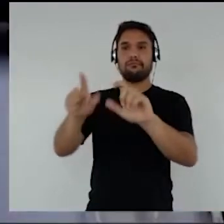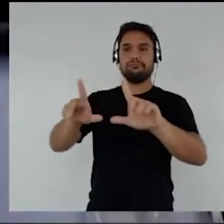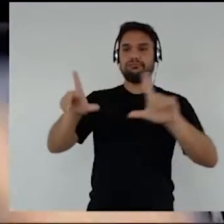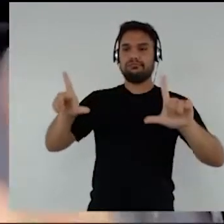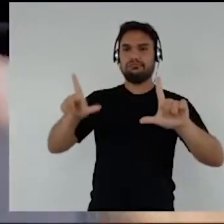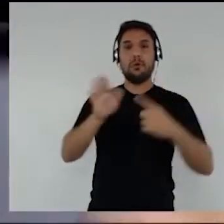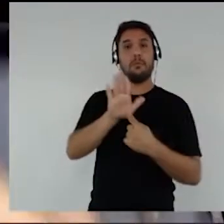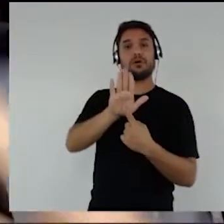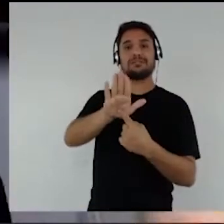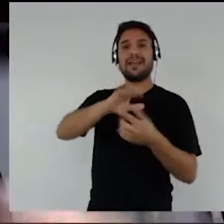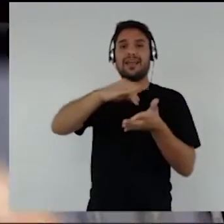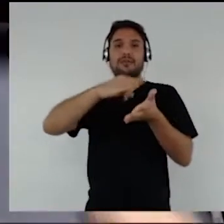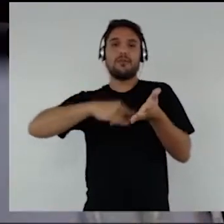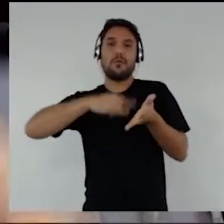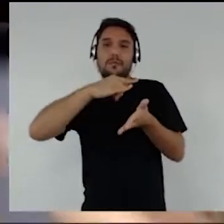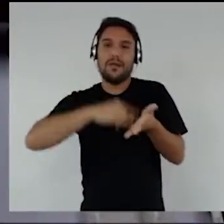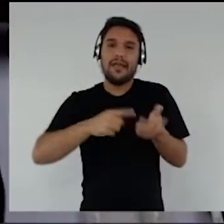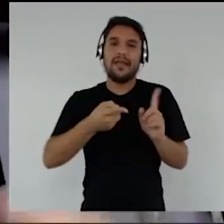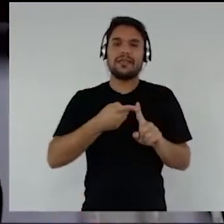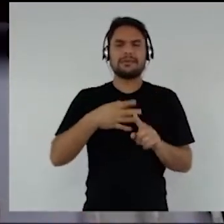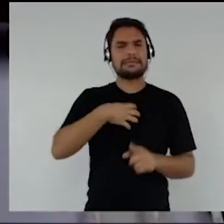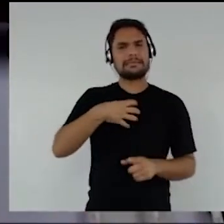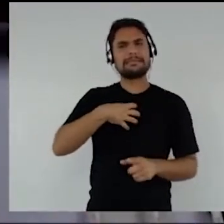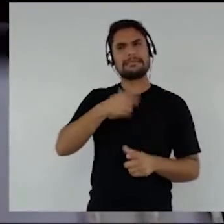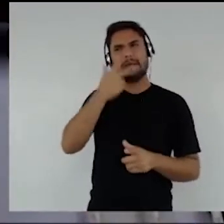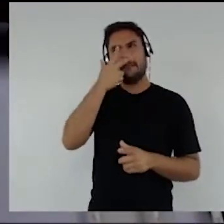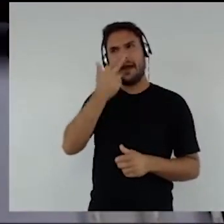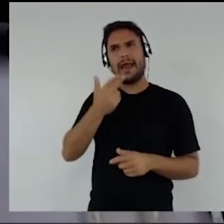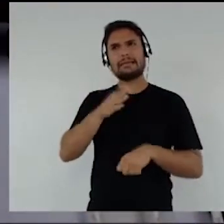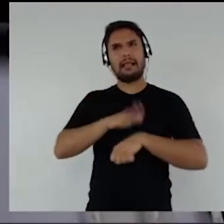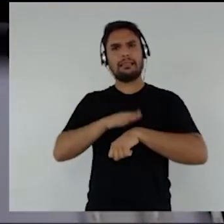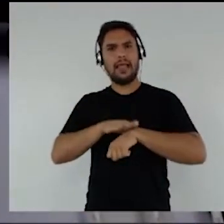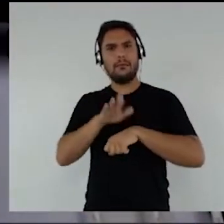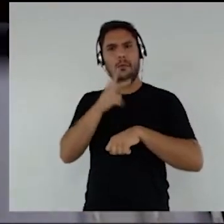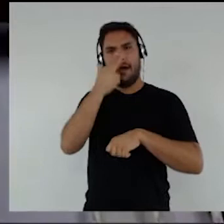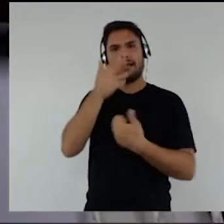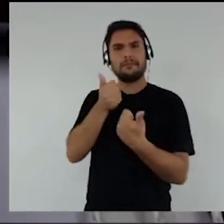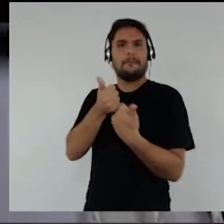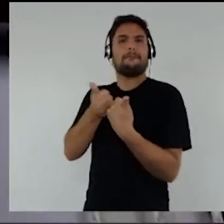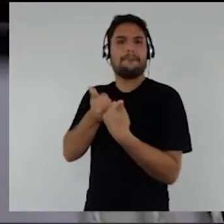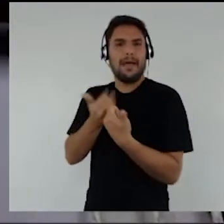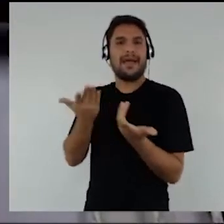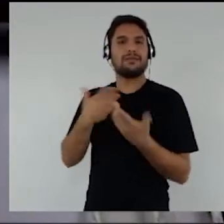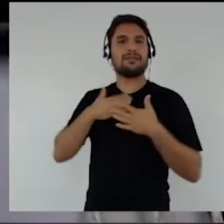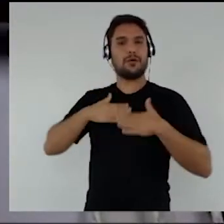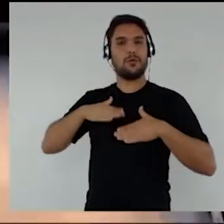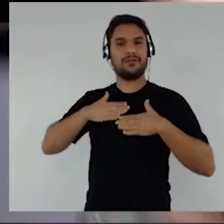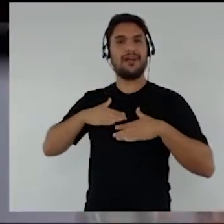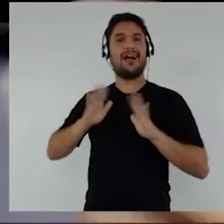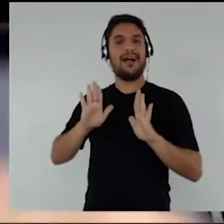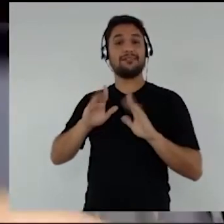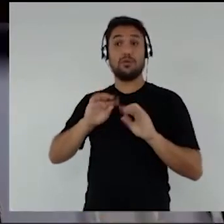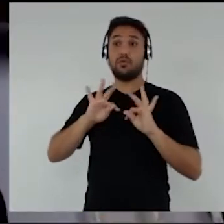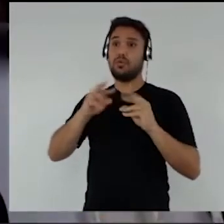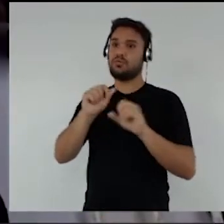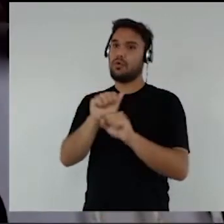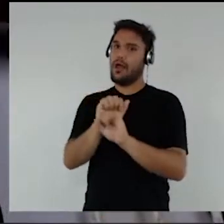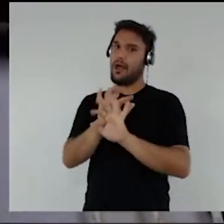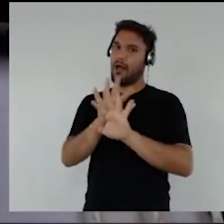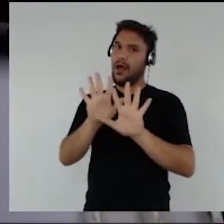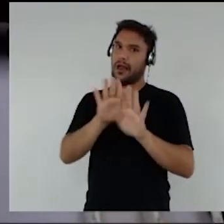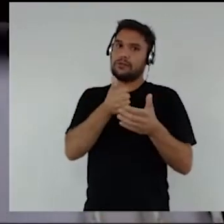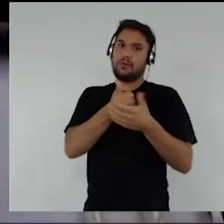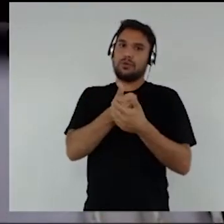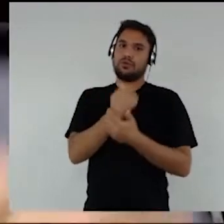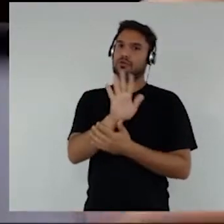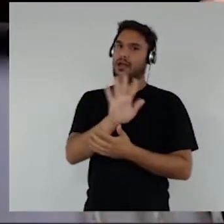um documento, senti que havia um pouco mais de tempo de proximidade, de tranquilidade, tudo feito com transparência, né? Todas as vezes que